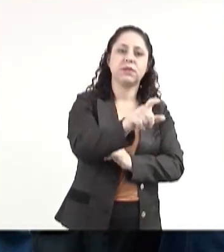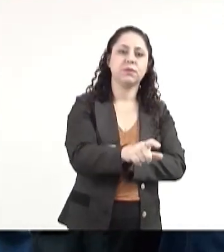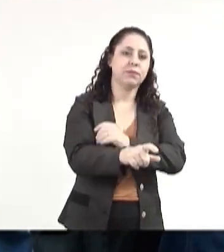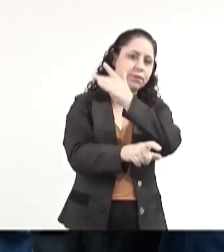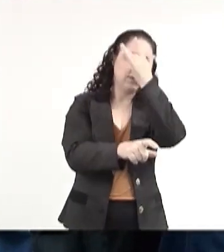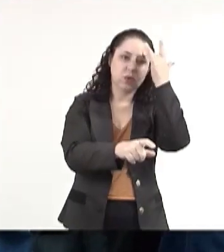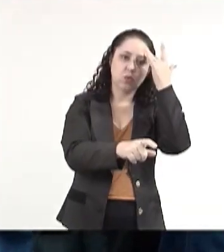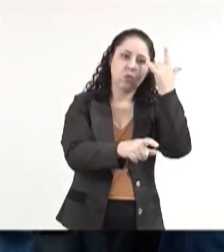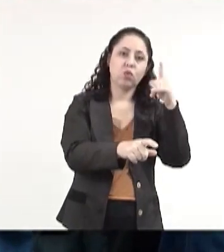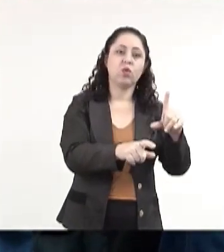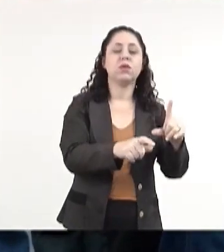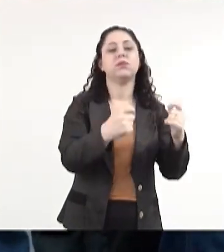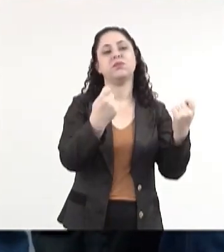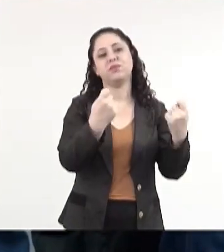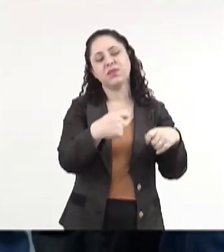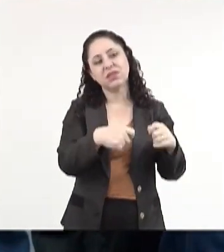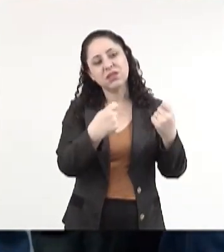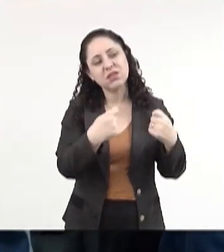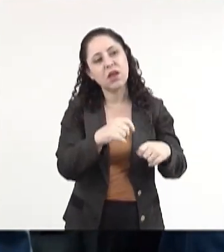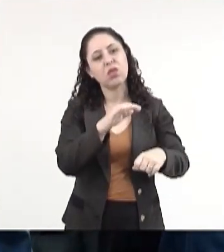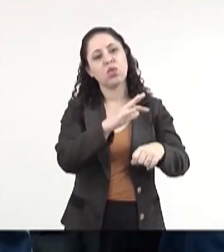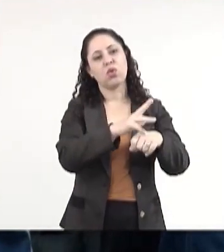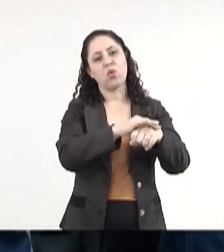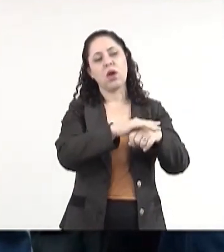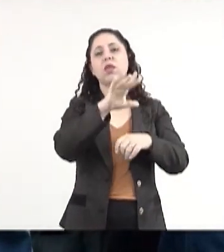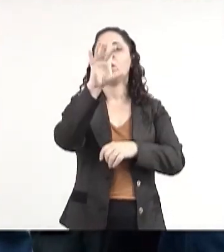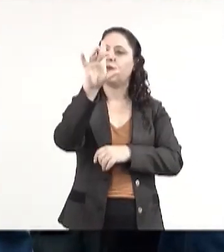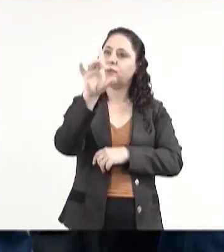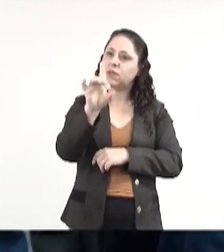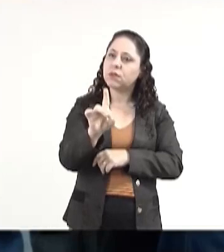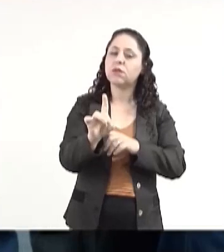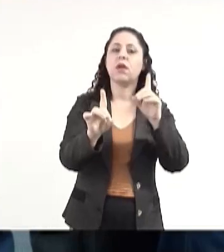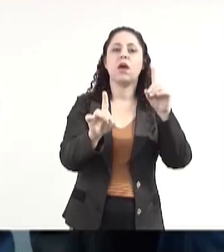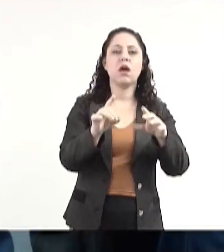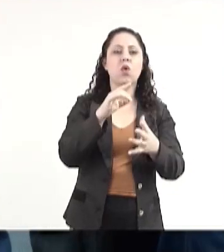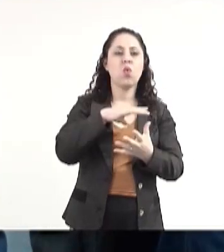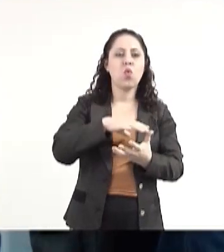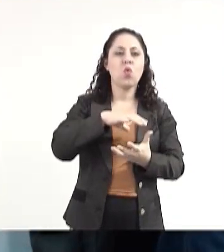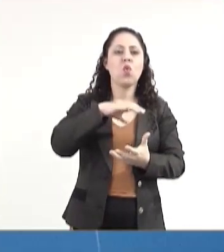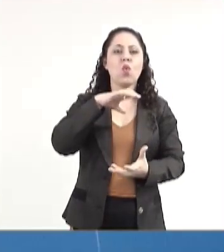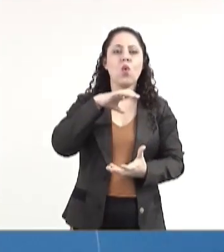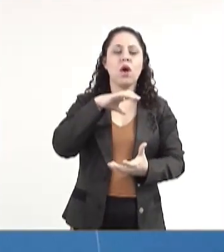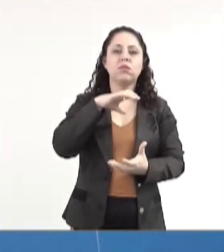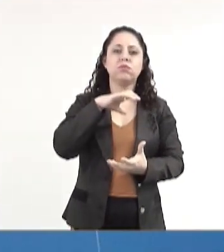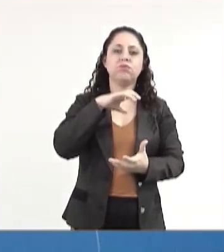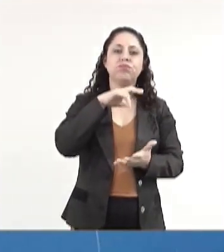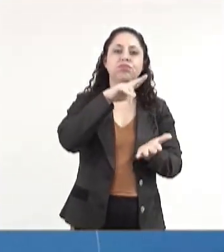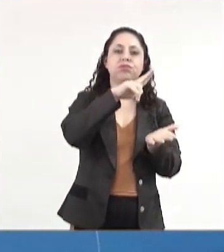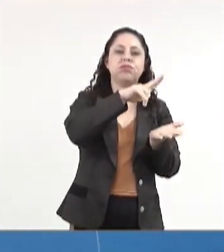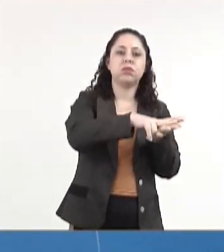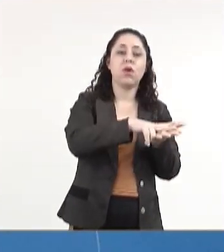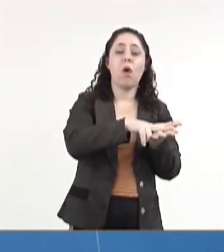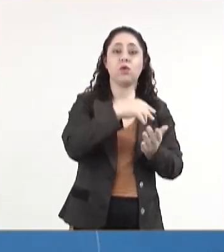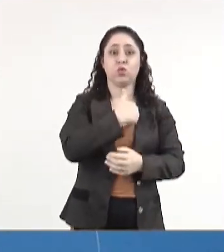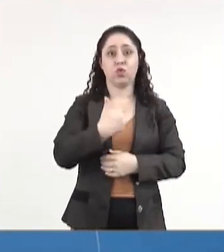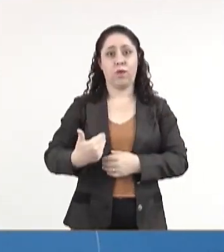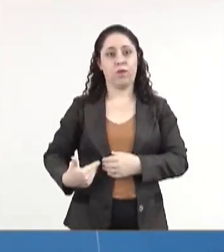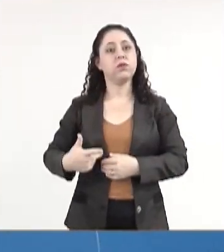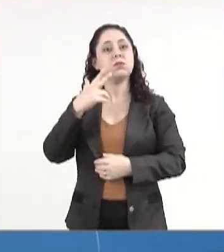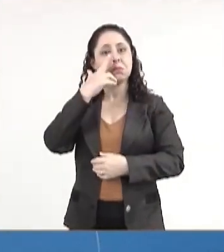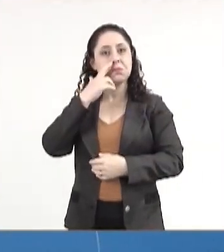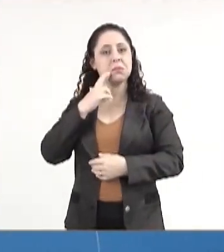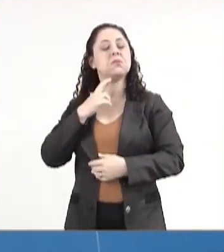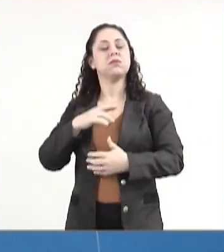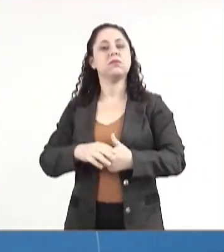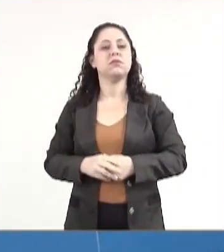outra pessoa dependente, uma pessoa com deficiência, um idoso acamado. E o governador